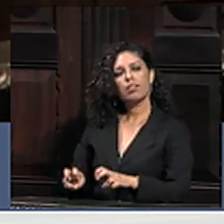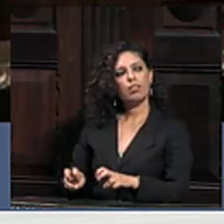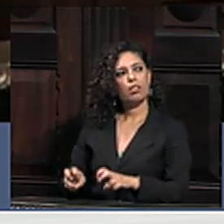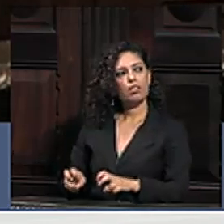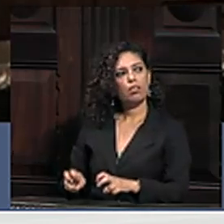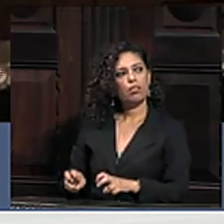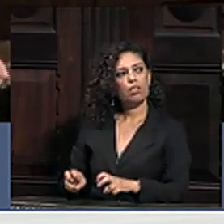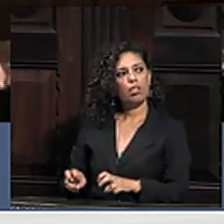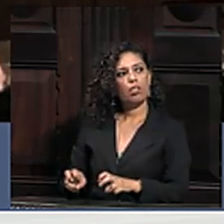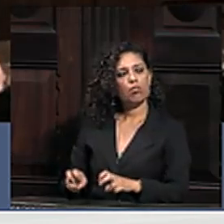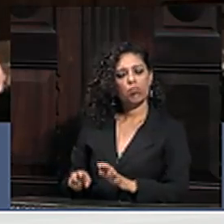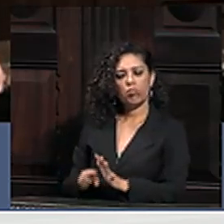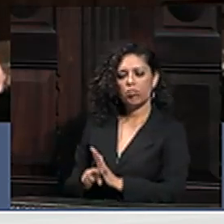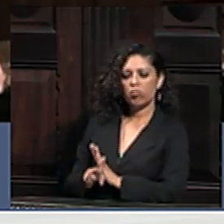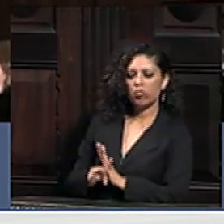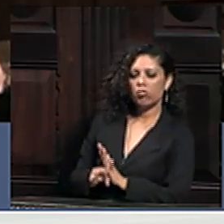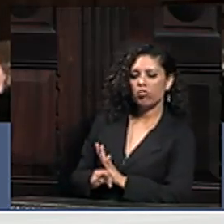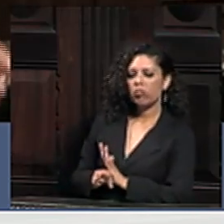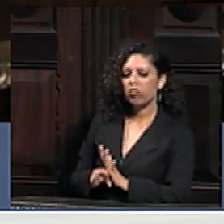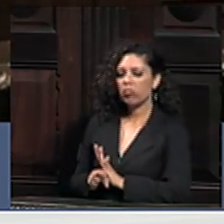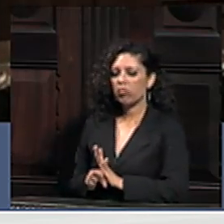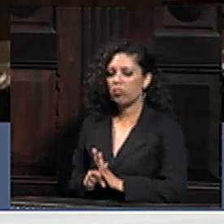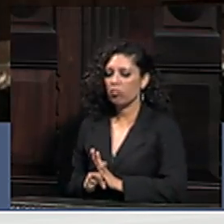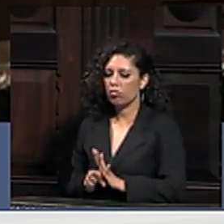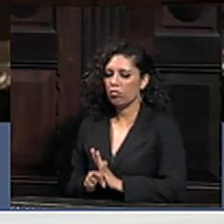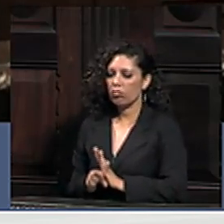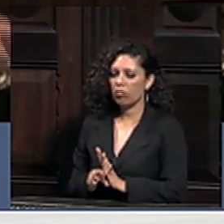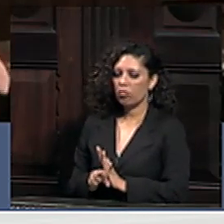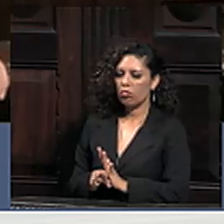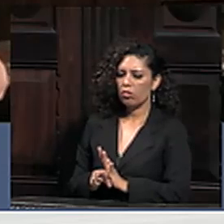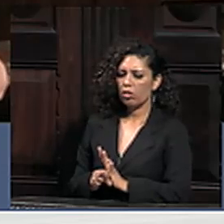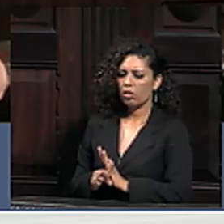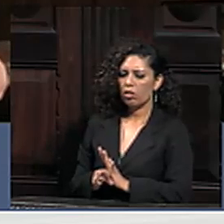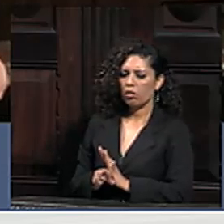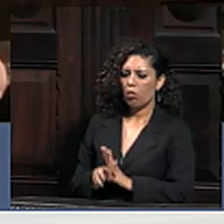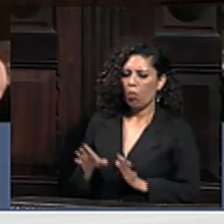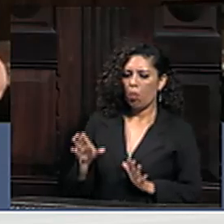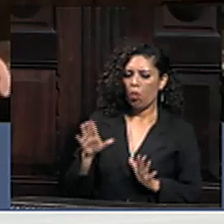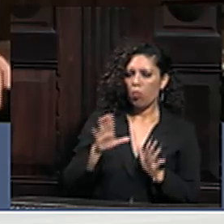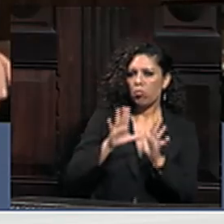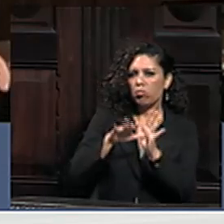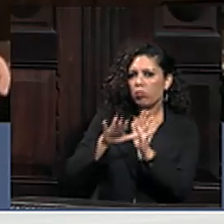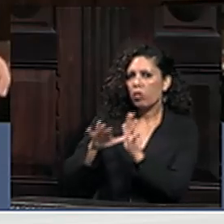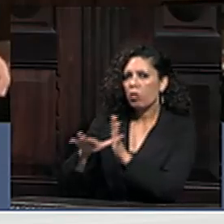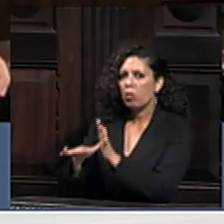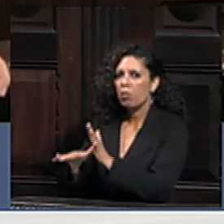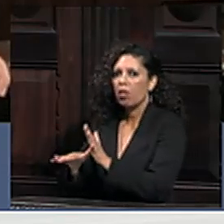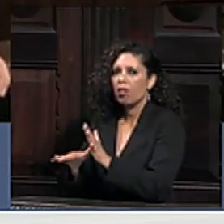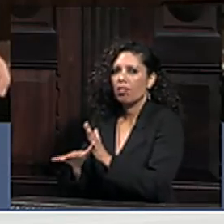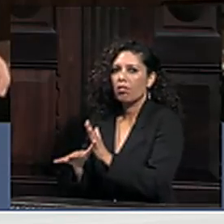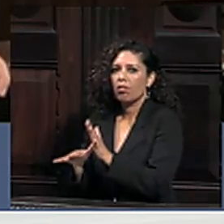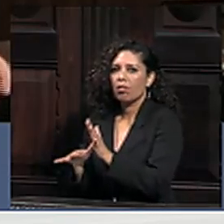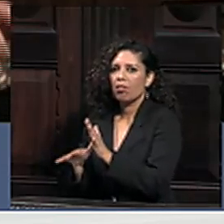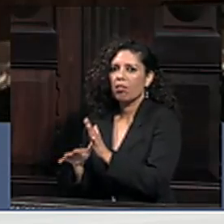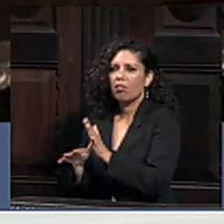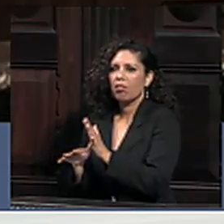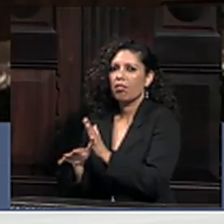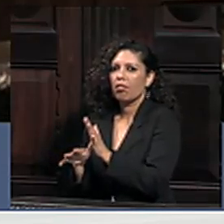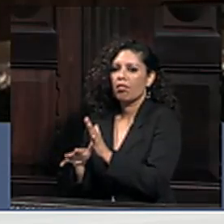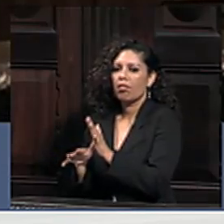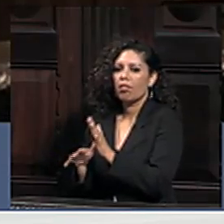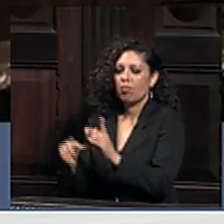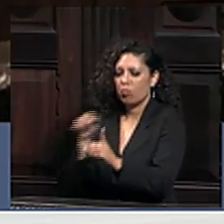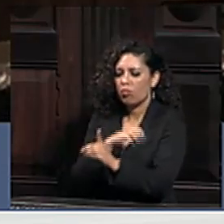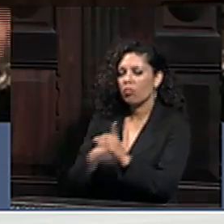já planejaram algum assalto ao cofre público. Eu não tenho